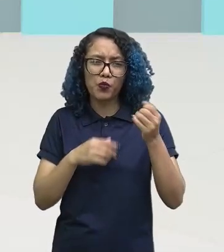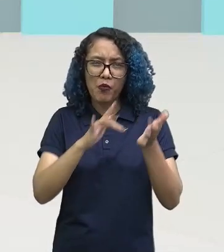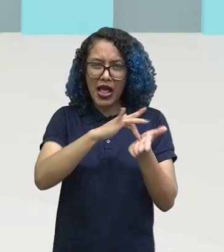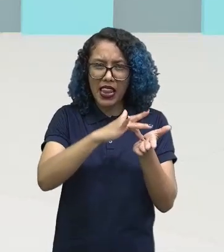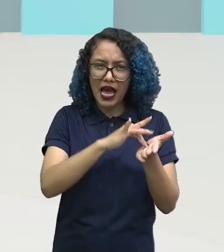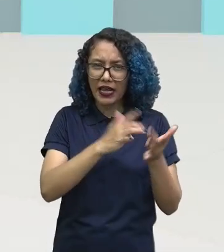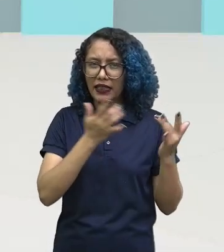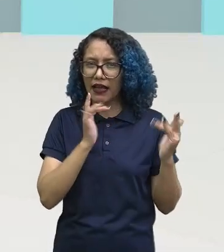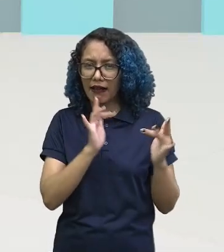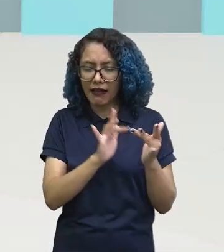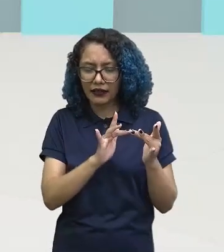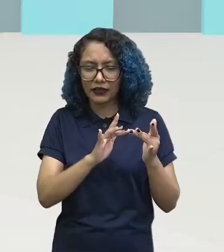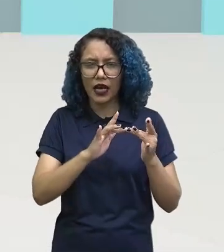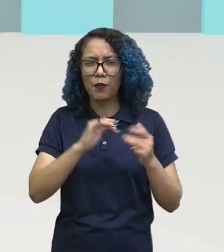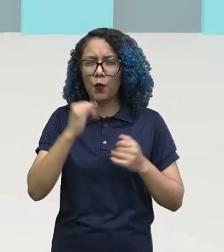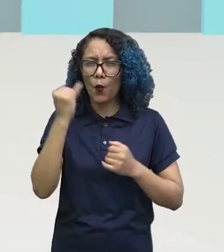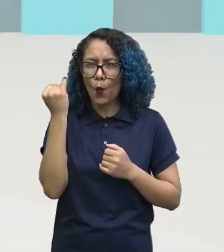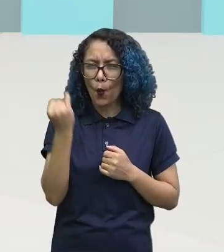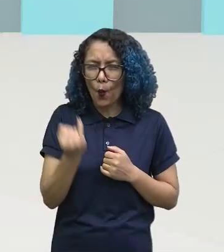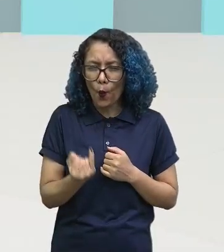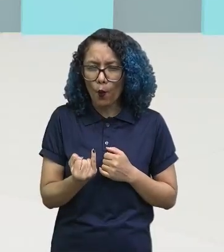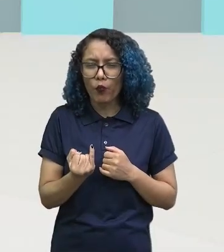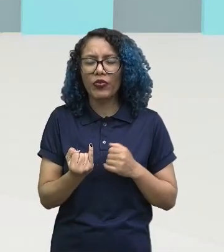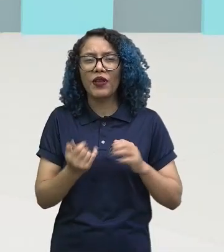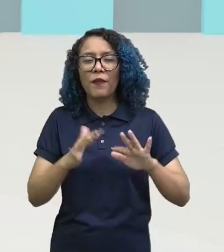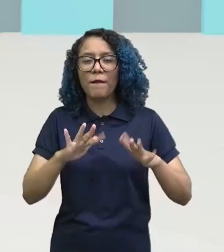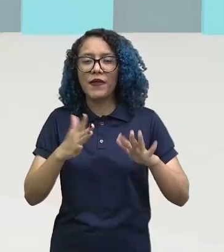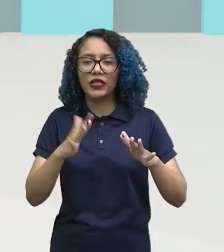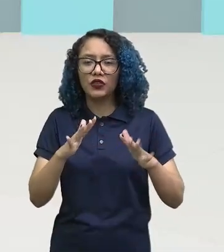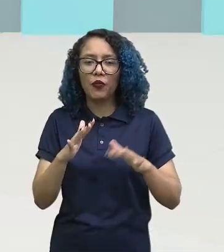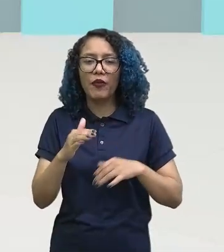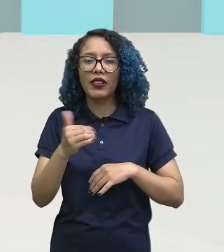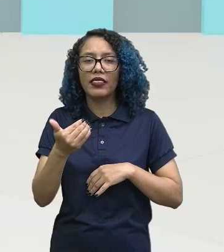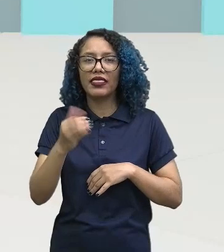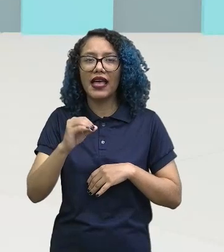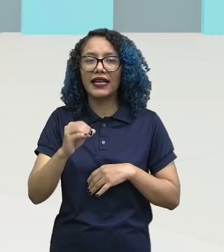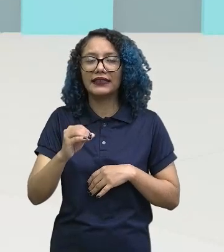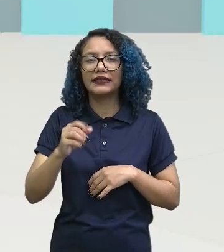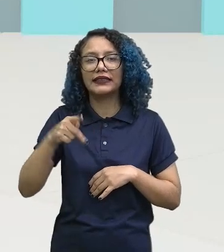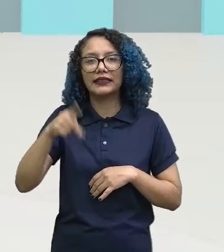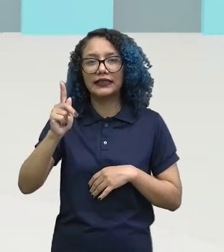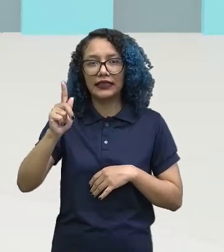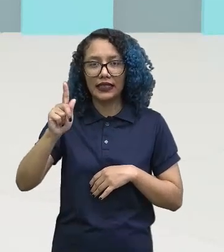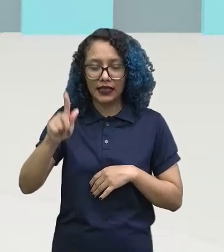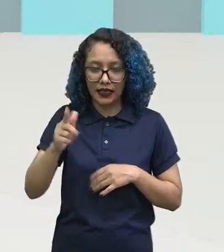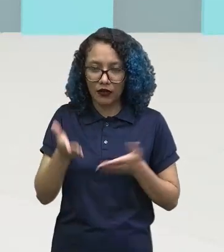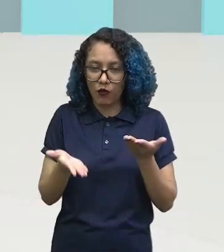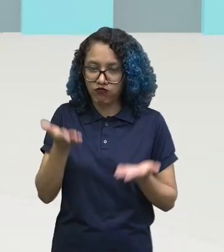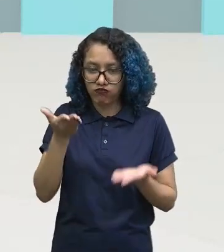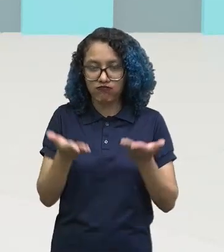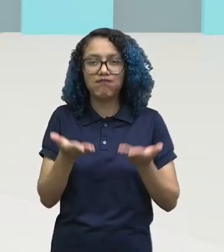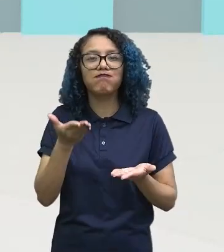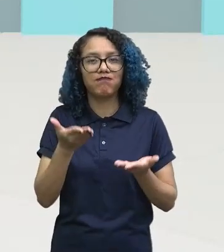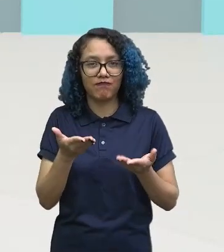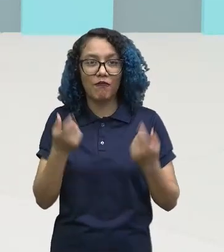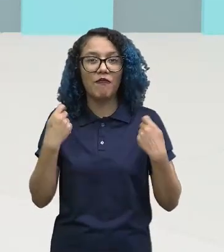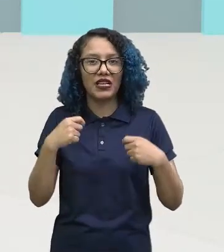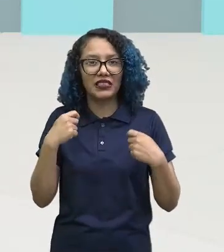bailarina clássica. A atriz perdeu 10 quilos para poder encenar nesse